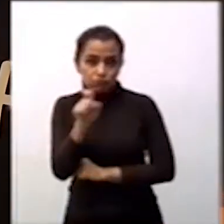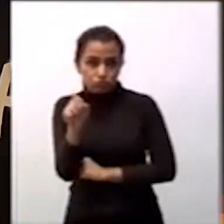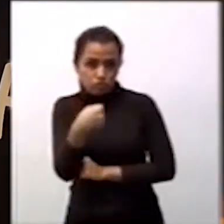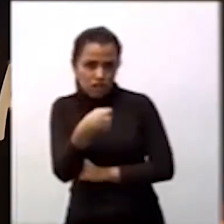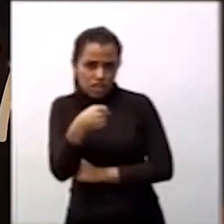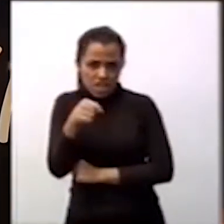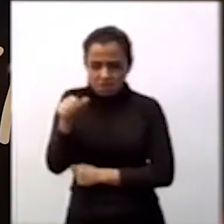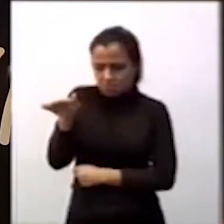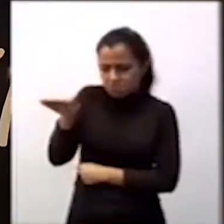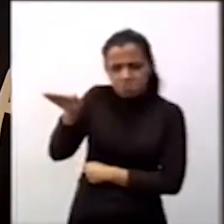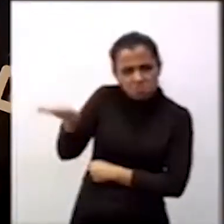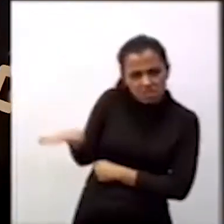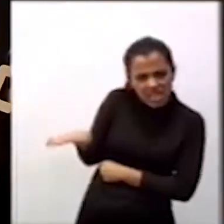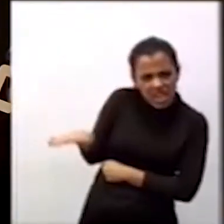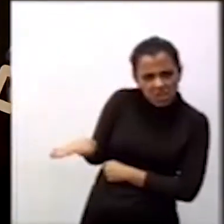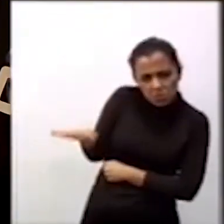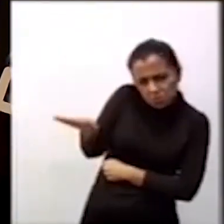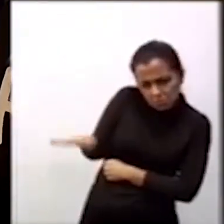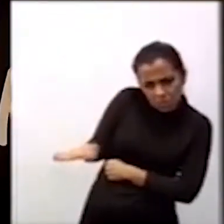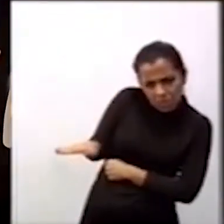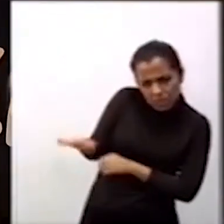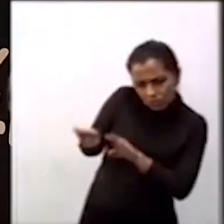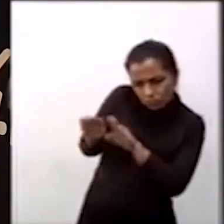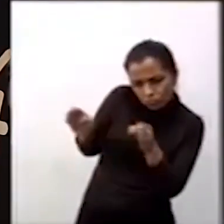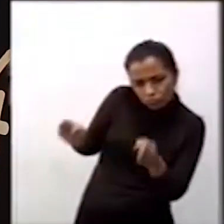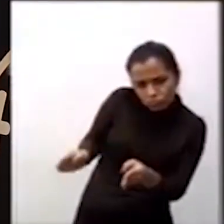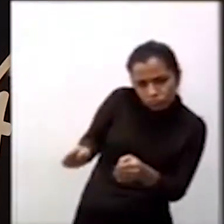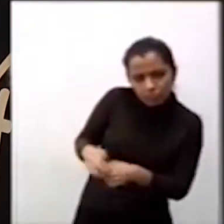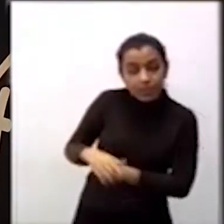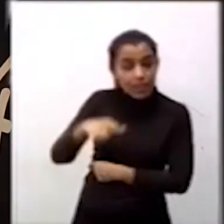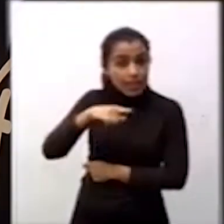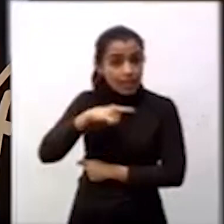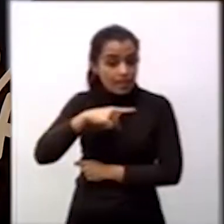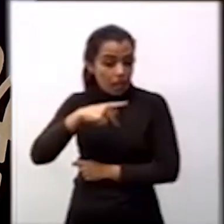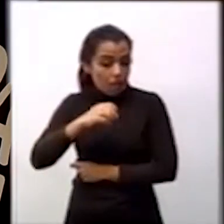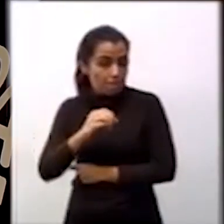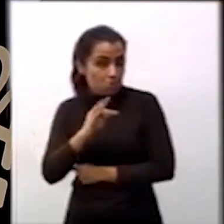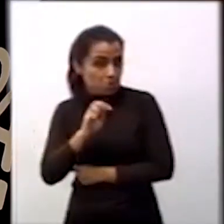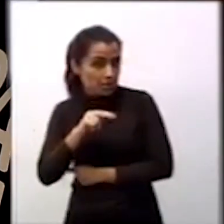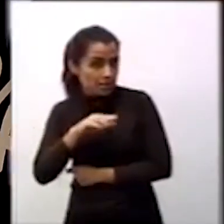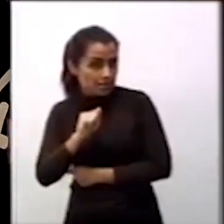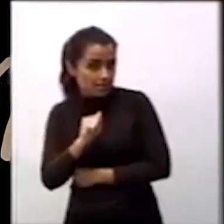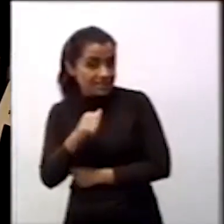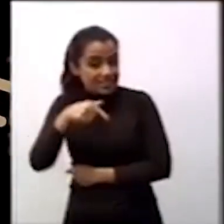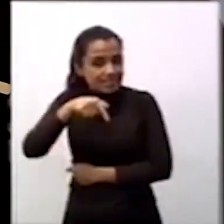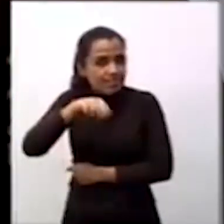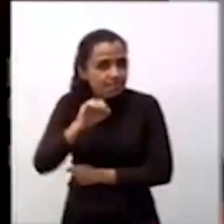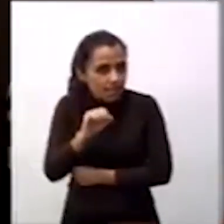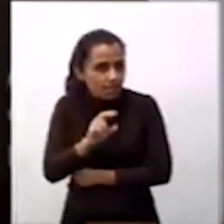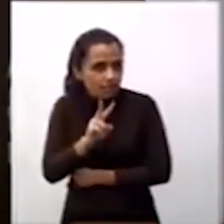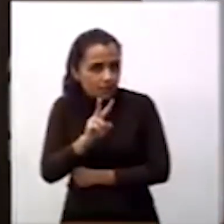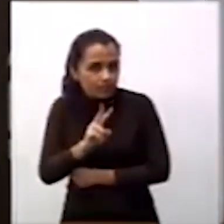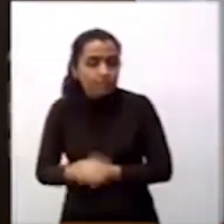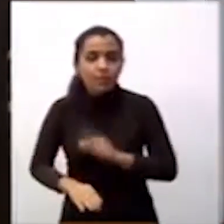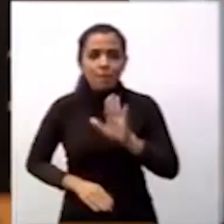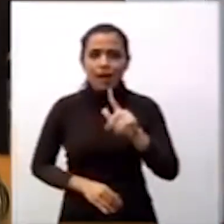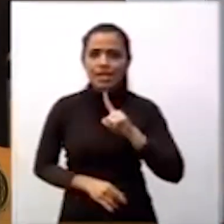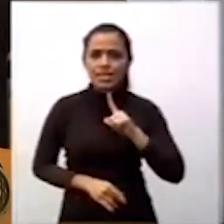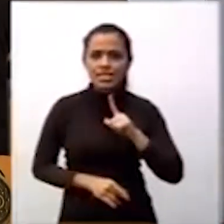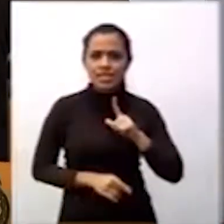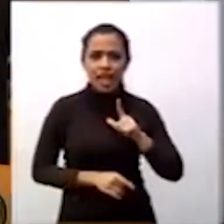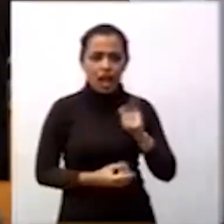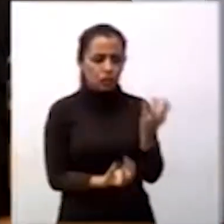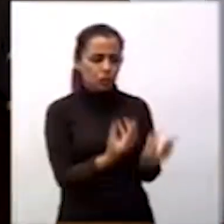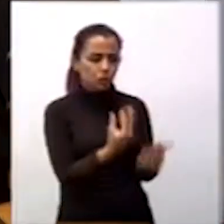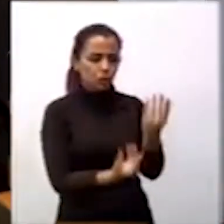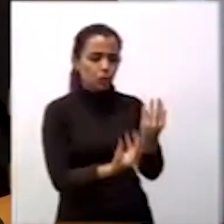um tipo frigobar, e ele tem uma potência de 70 watts. Mas aí você tem um outro aparelho na casa, como uma fritadeira dessas